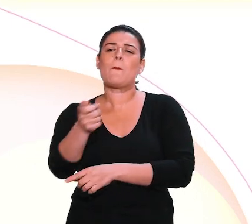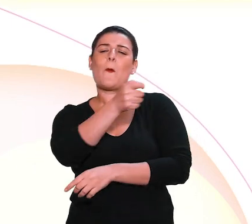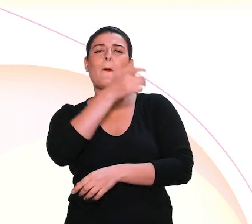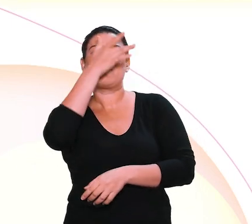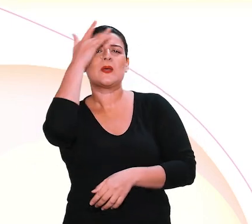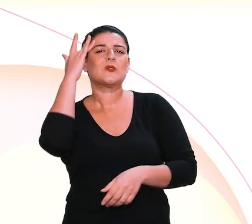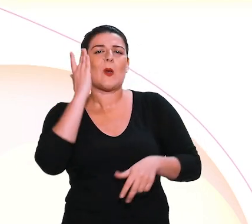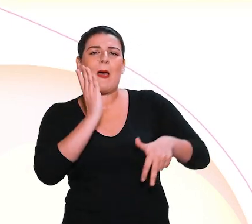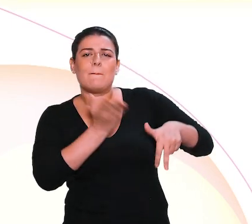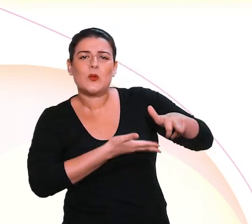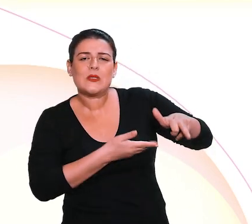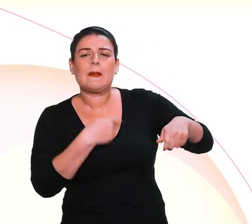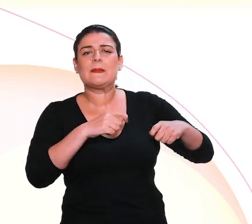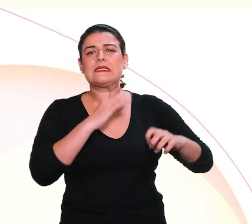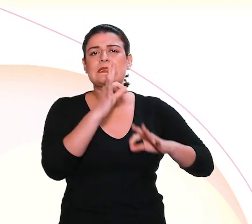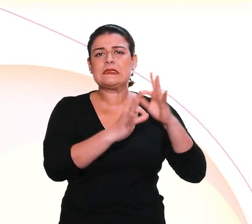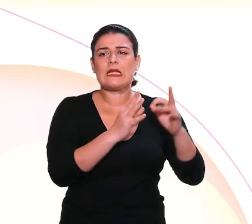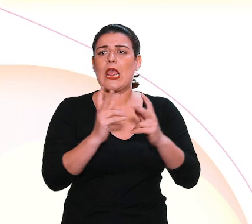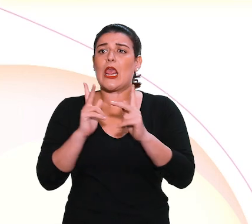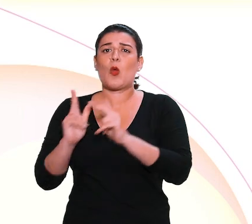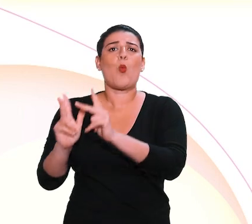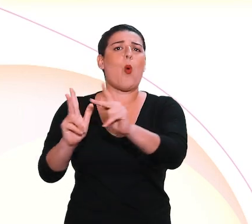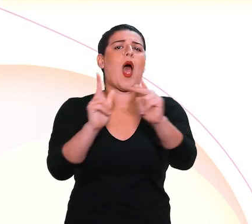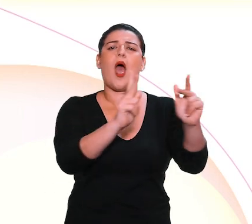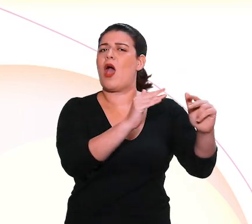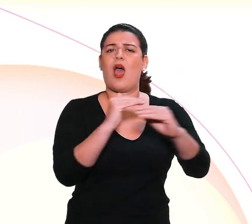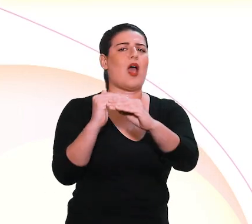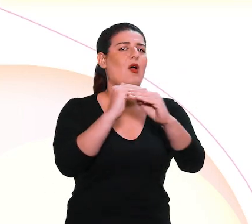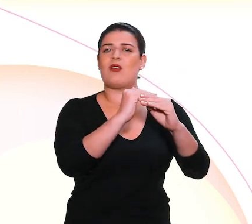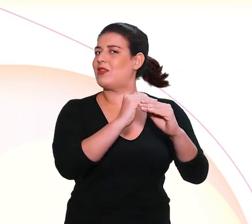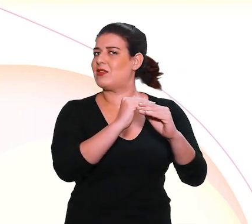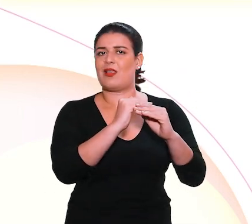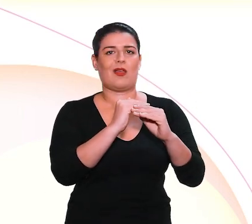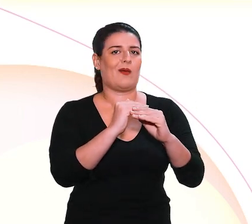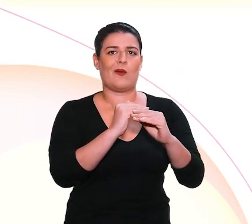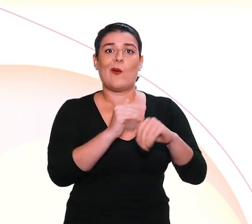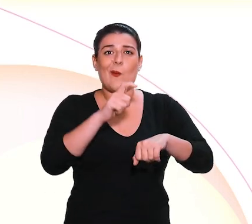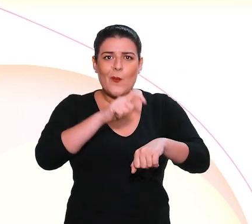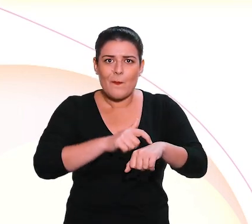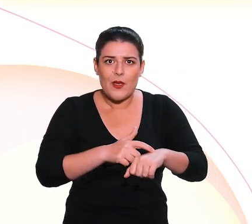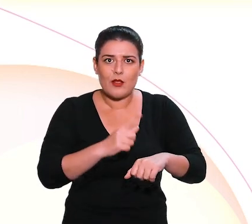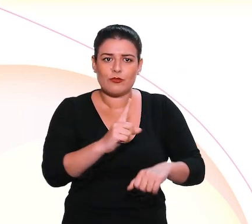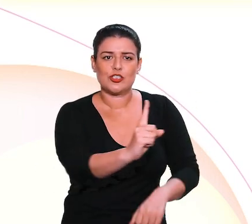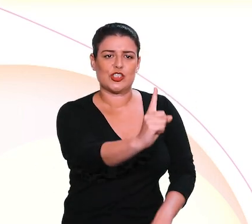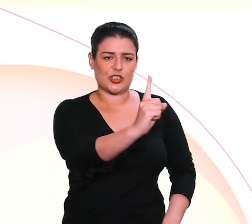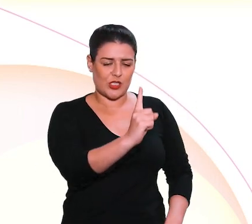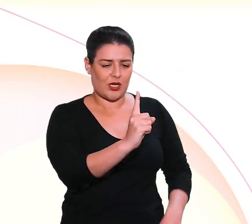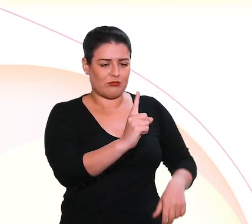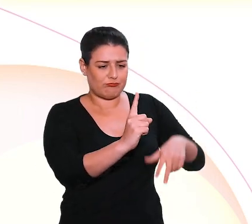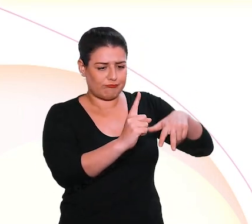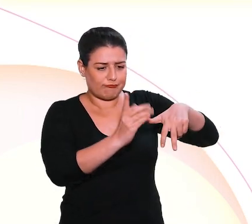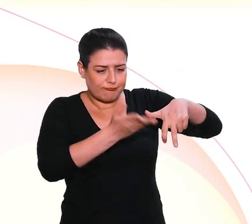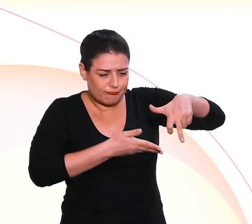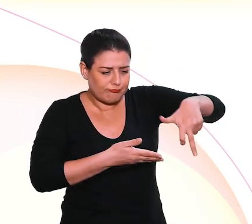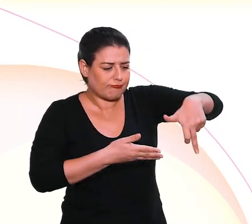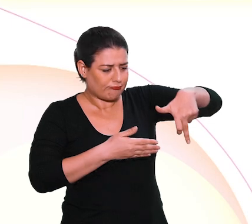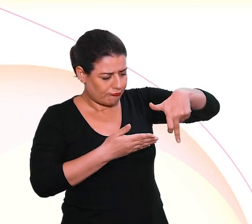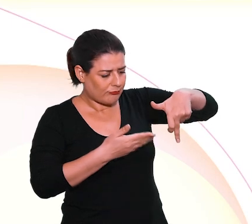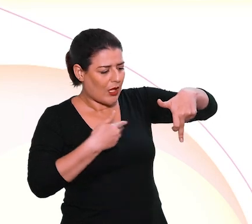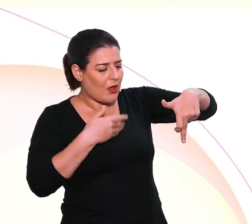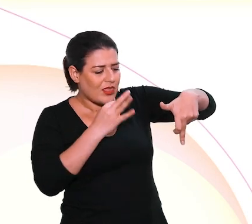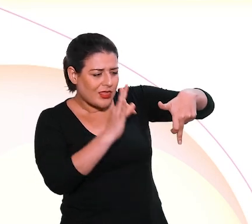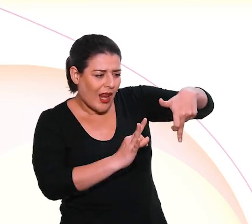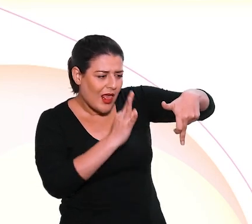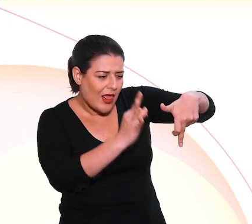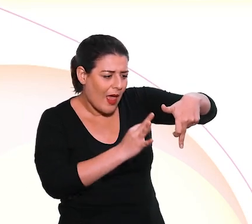os pacientes ou que é um paciente como outro qualquer. E na hora de se trabalhar, quando chega um paciente amputado para você, se você faz um trabalho que